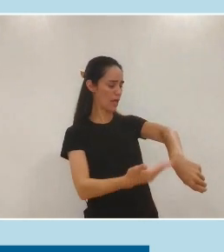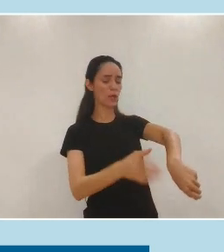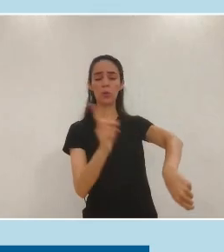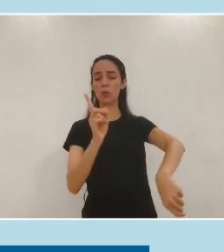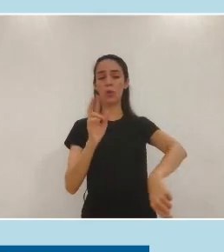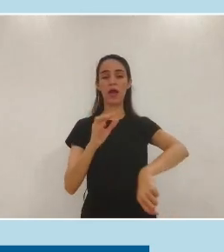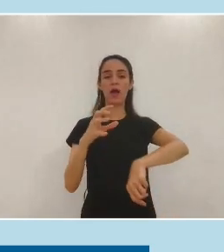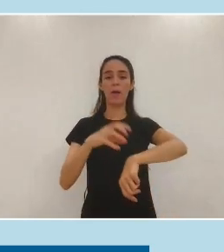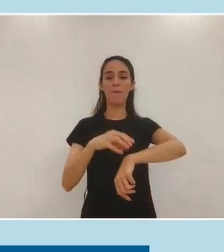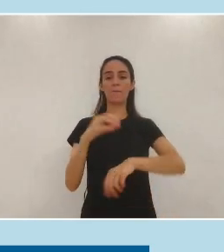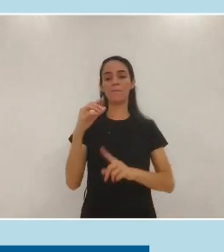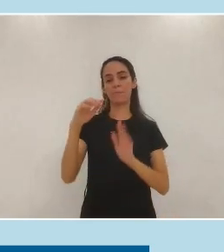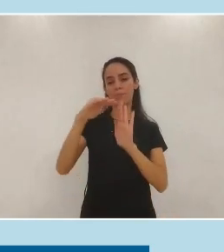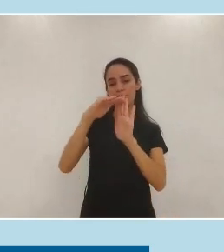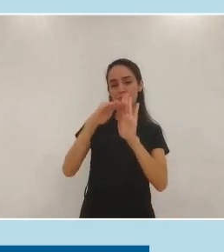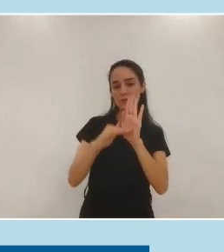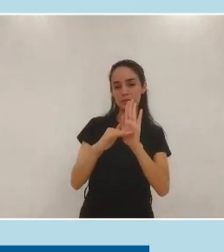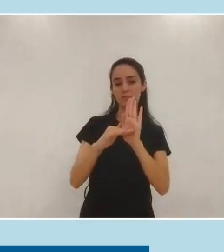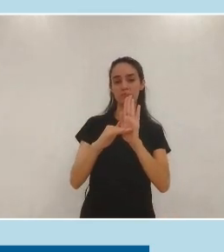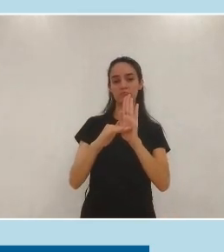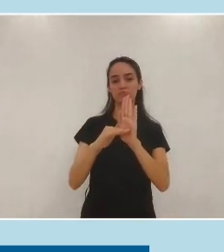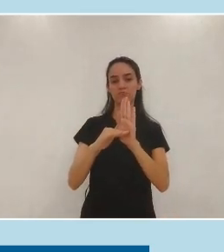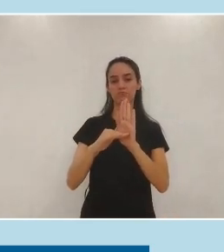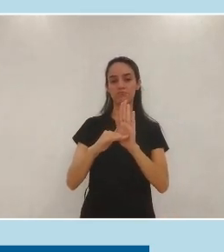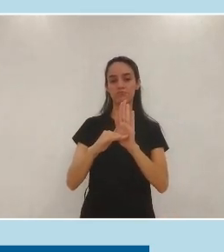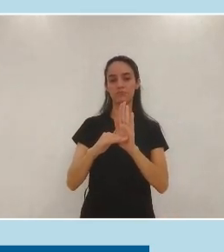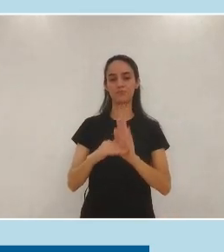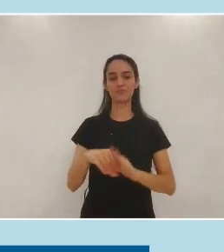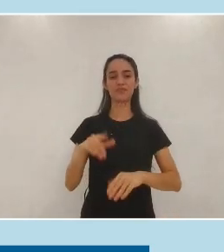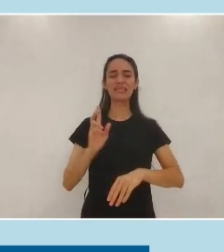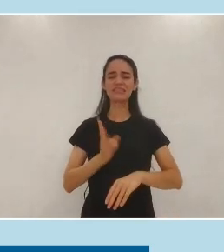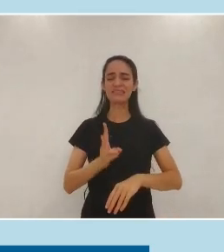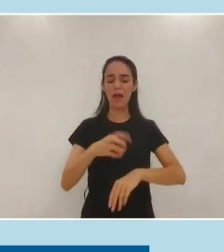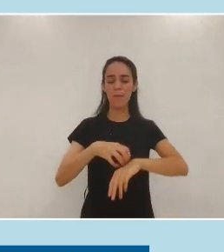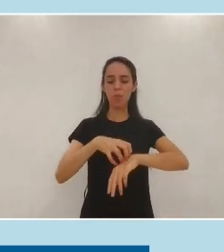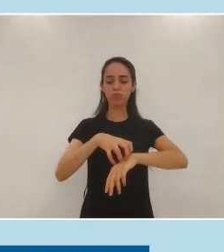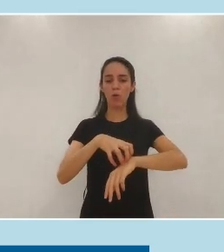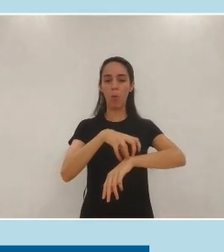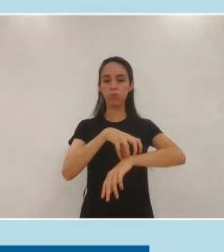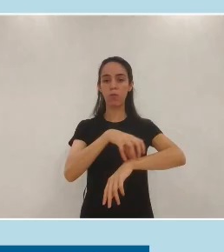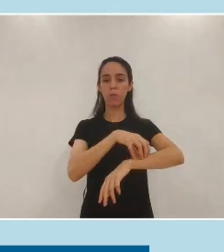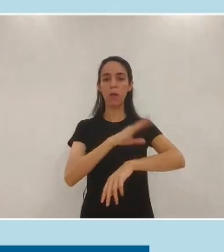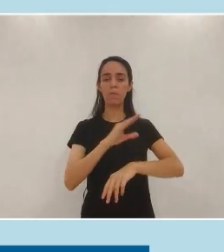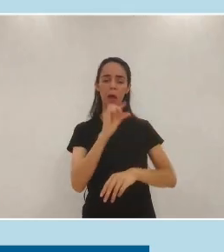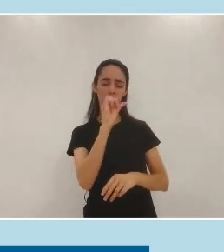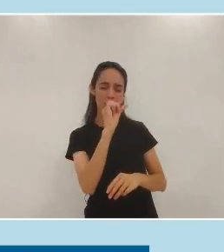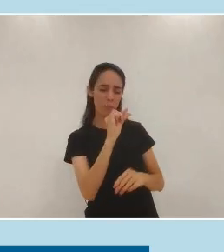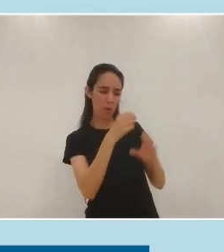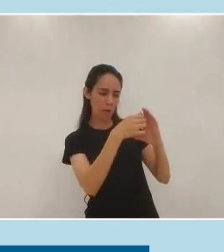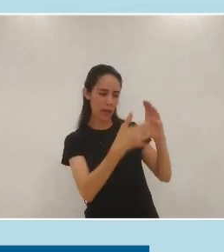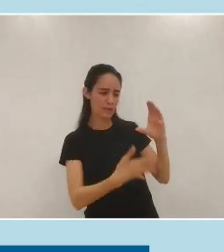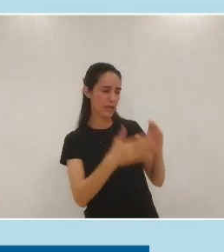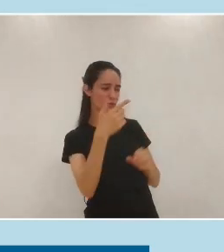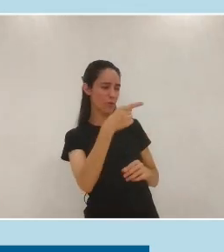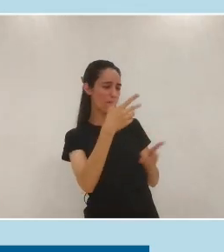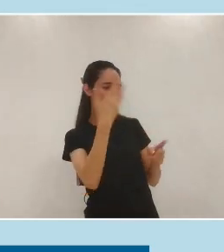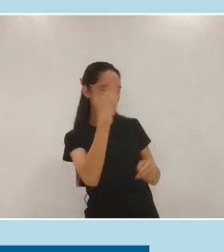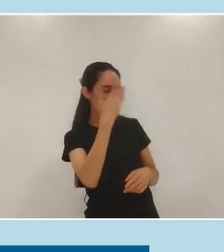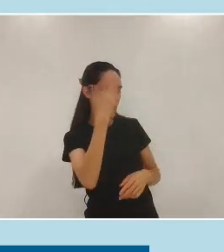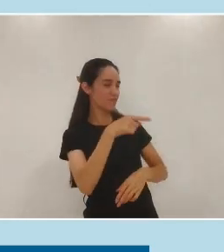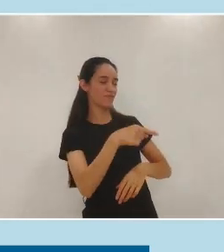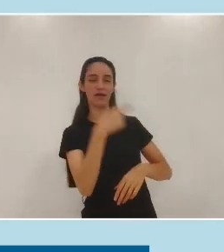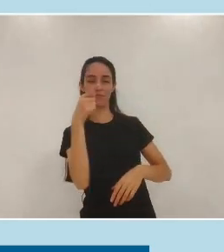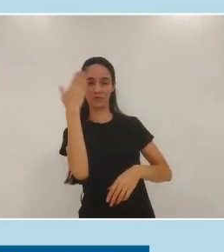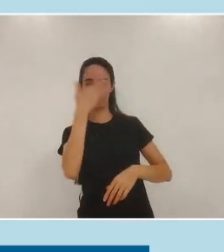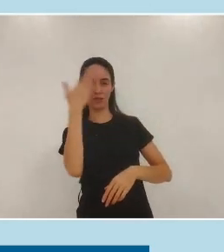baixo grau. Está sempre inflamado, mas com poucas características você não consegue, a olho não verificar.